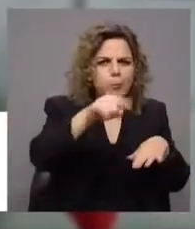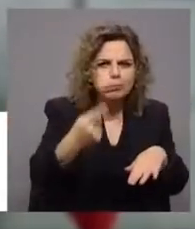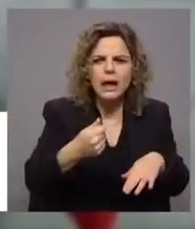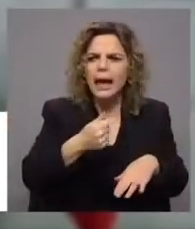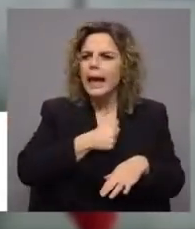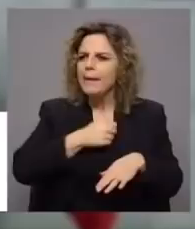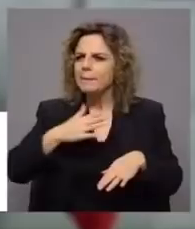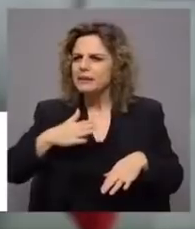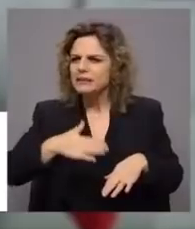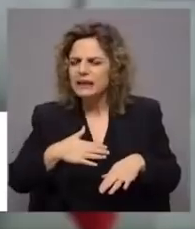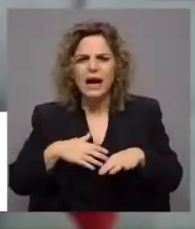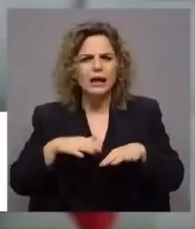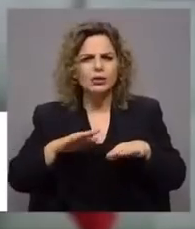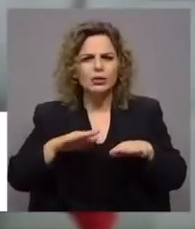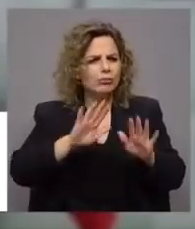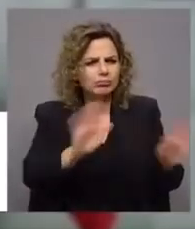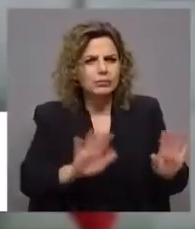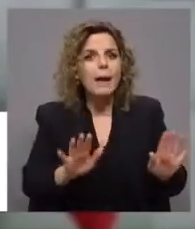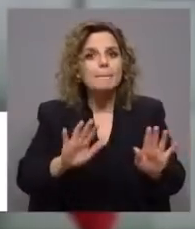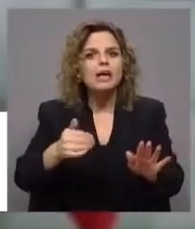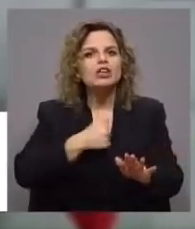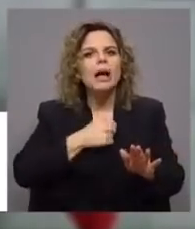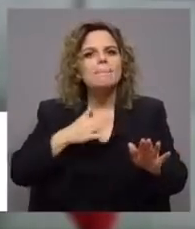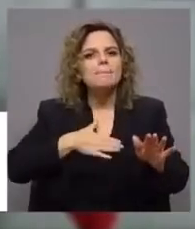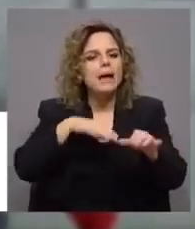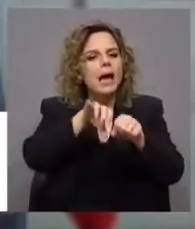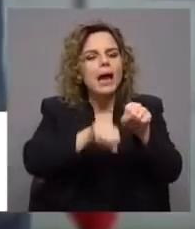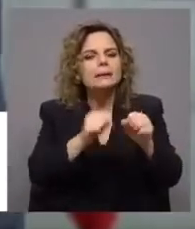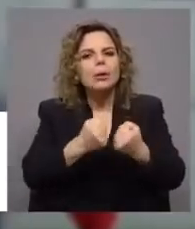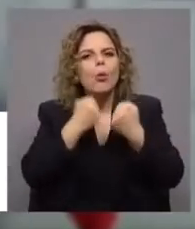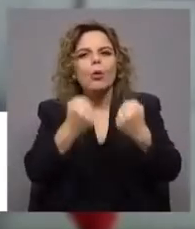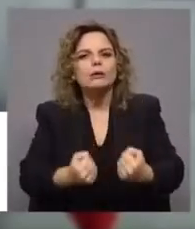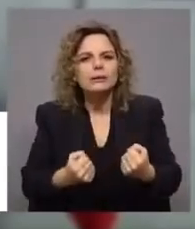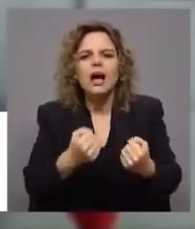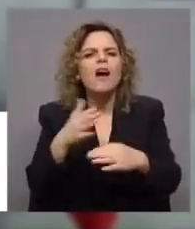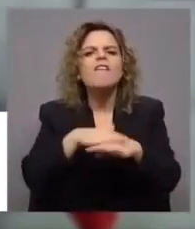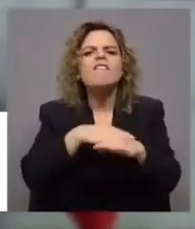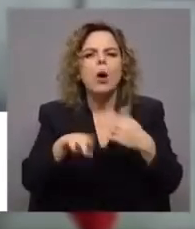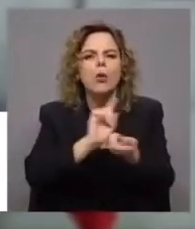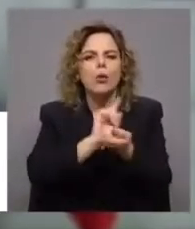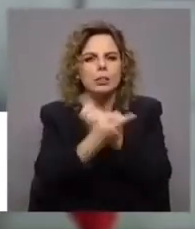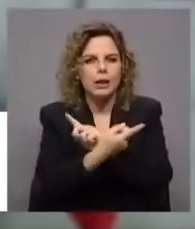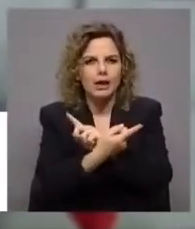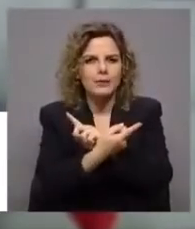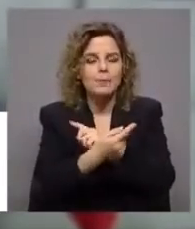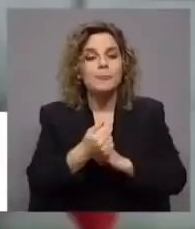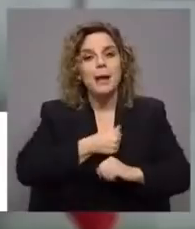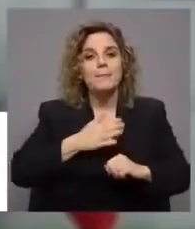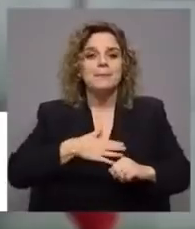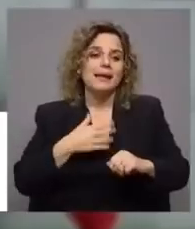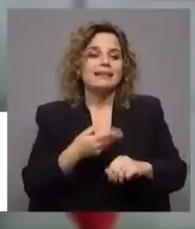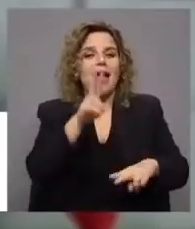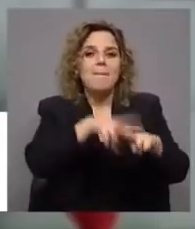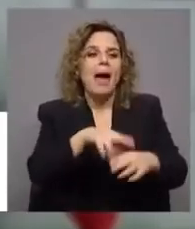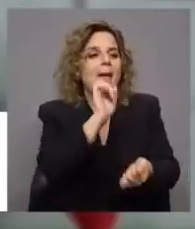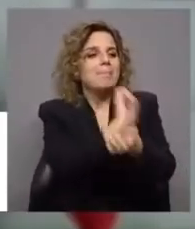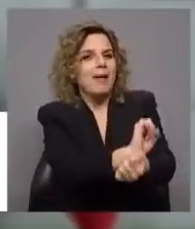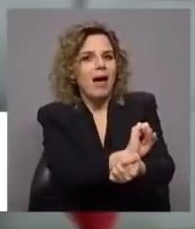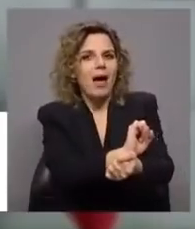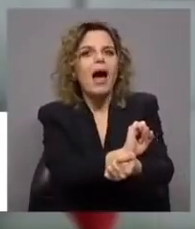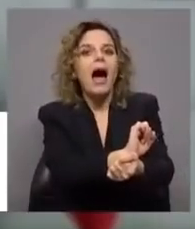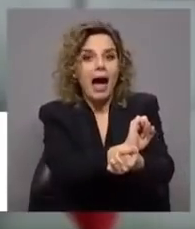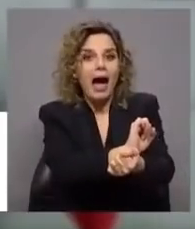empresário, mas você não precisaria quebrar a empresa. E aqui eles fizeram exatamente o contrário, prenderam as empresas e não tem empresário